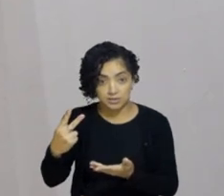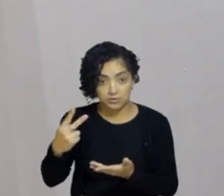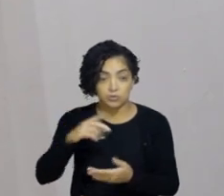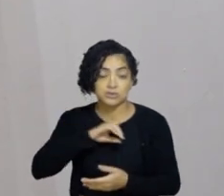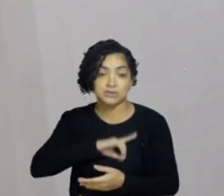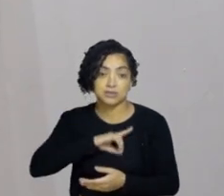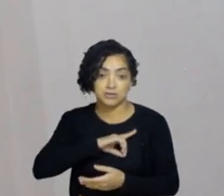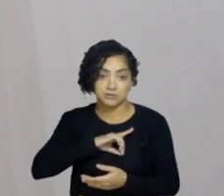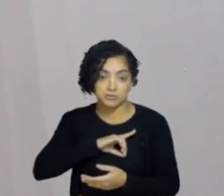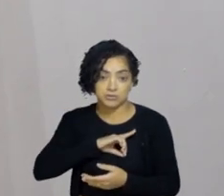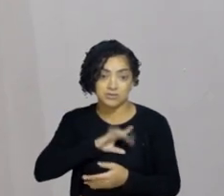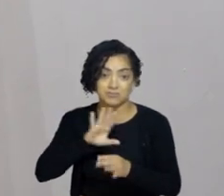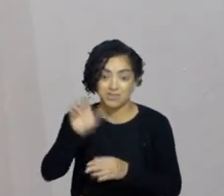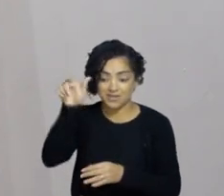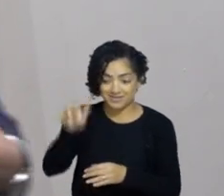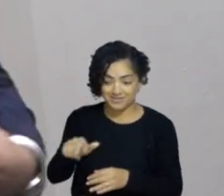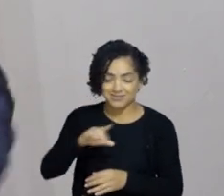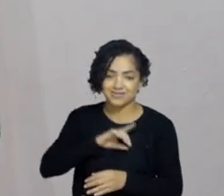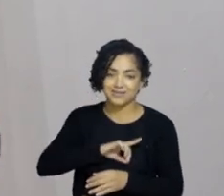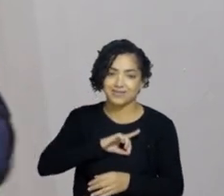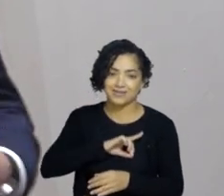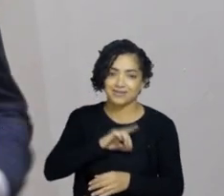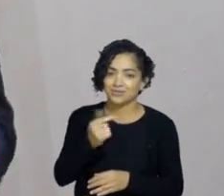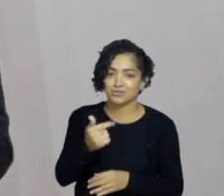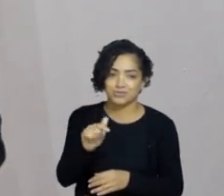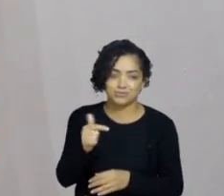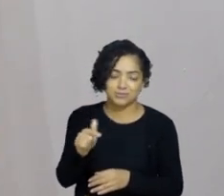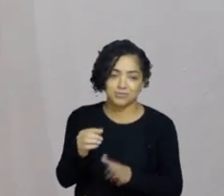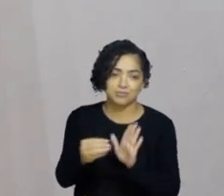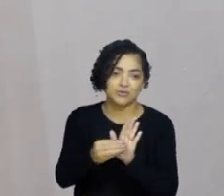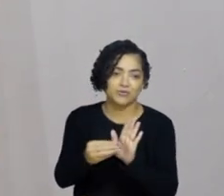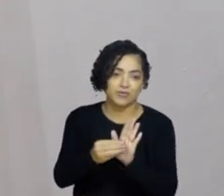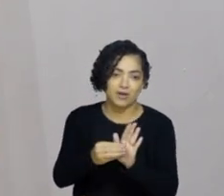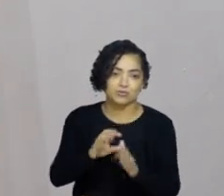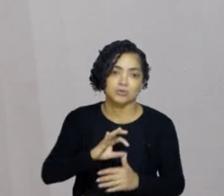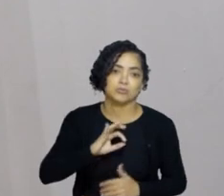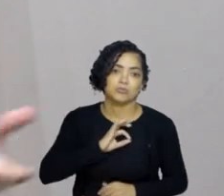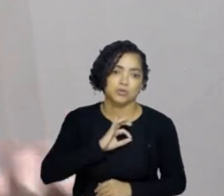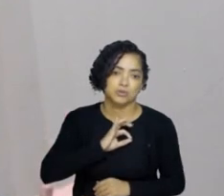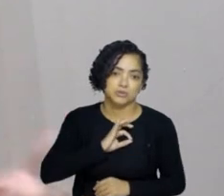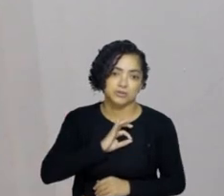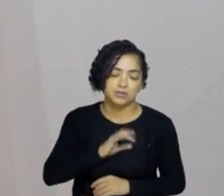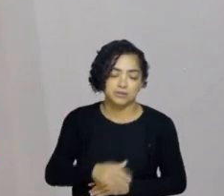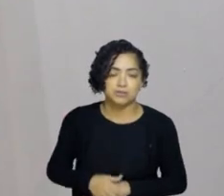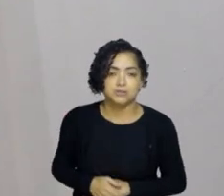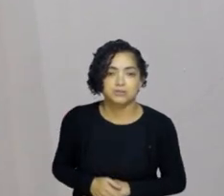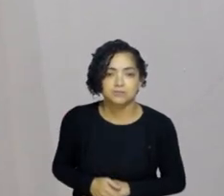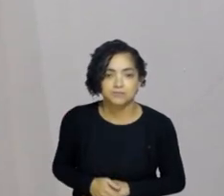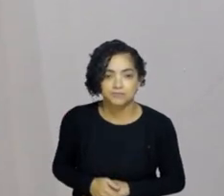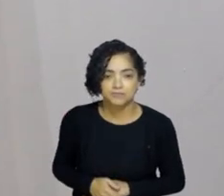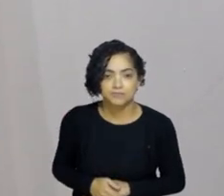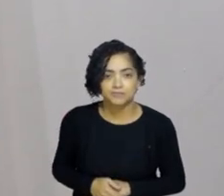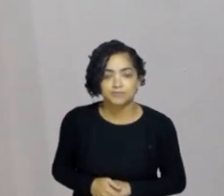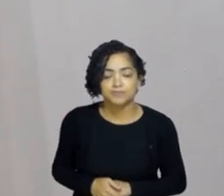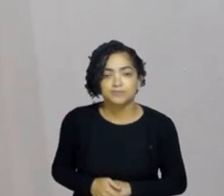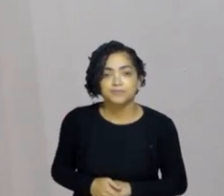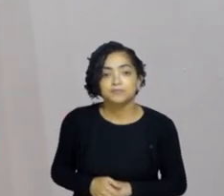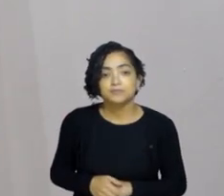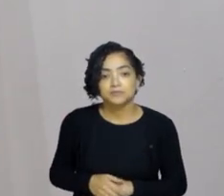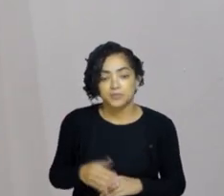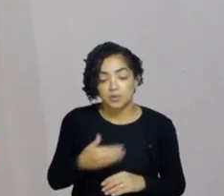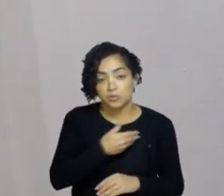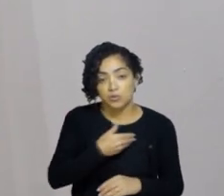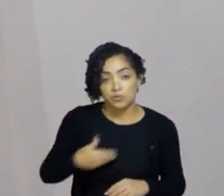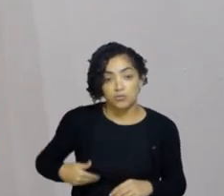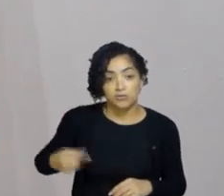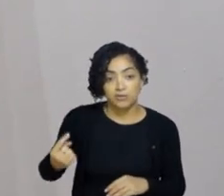Catarina sem delegados de polícia, decorrente dessa falta de bom senso do governador anterior com relação à atuação